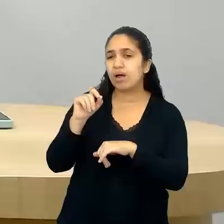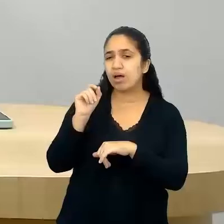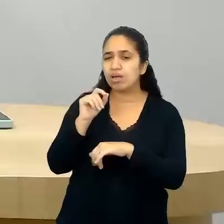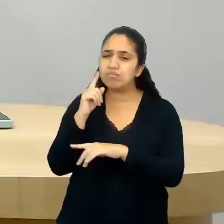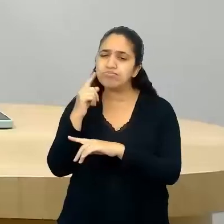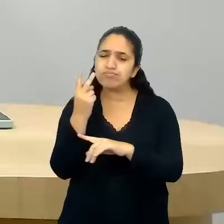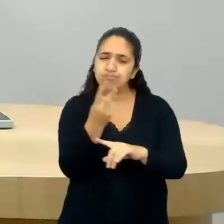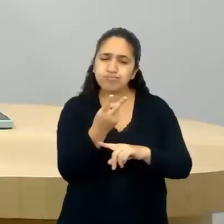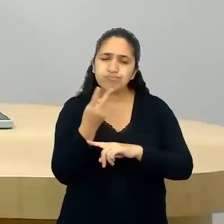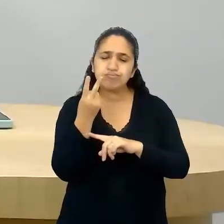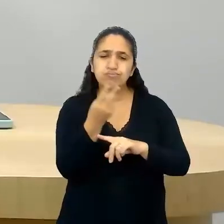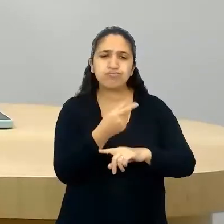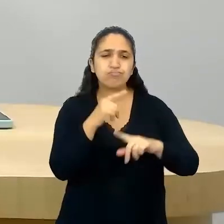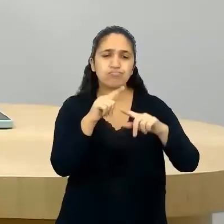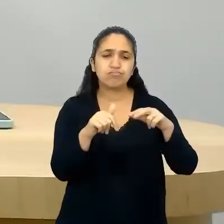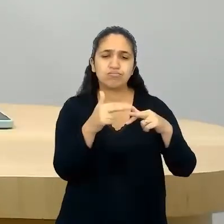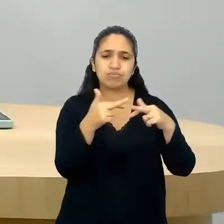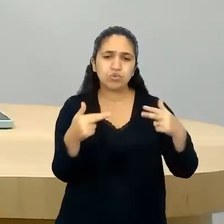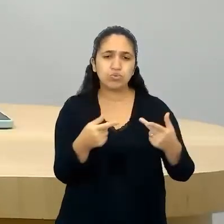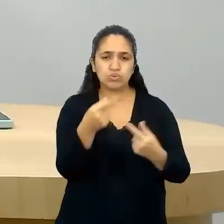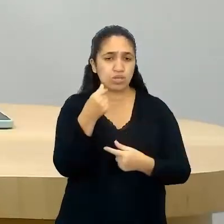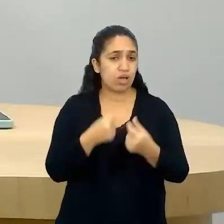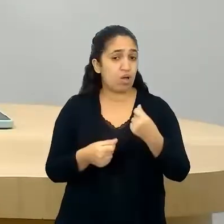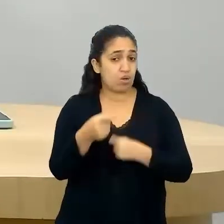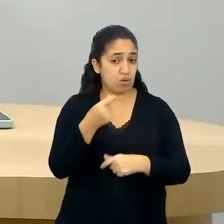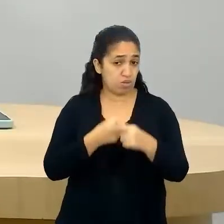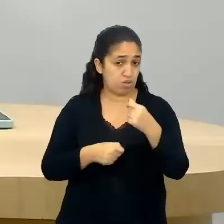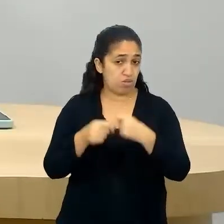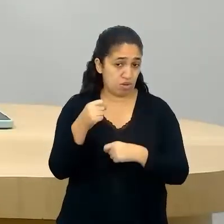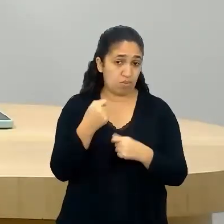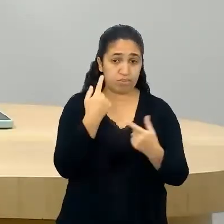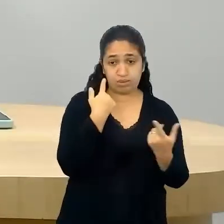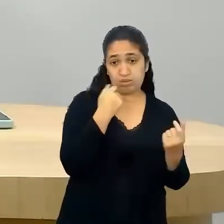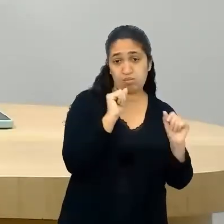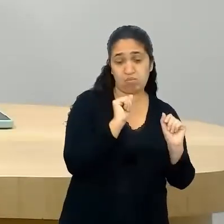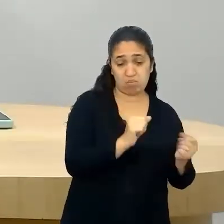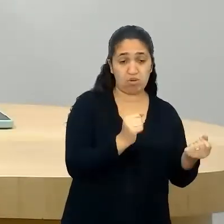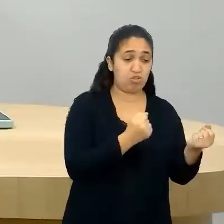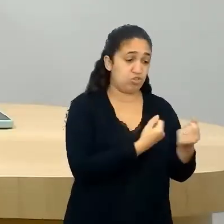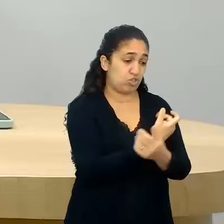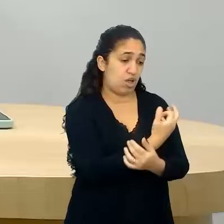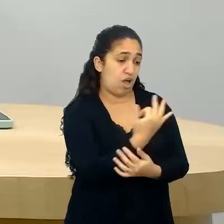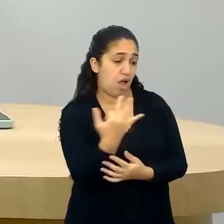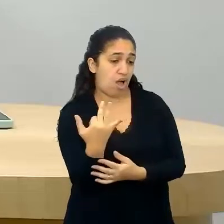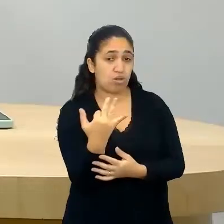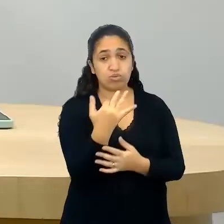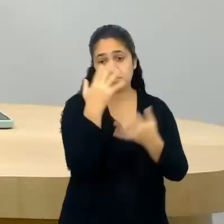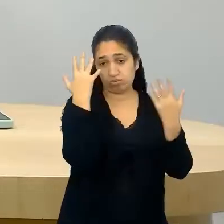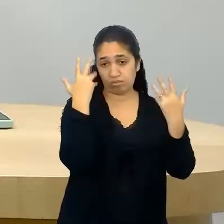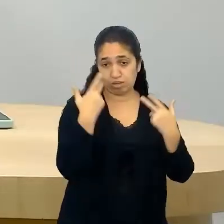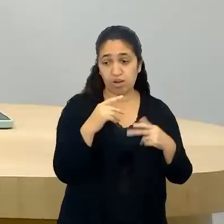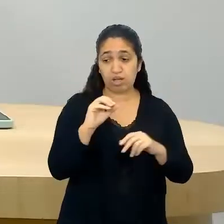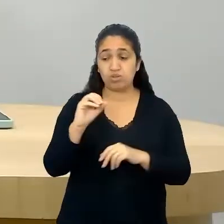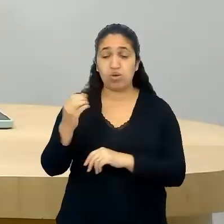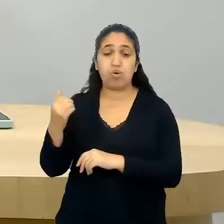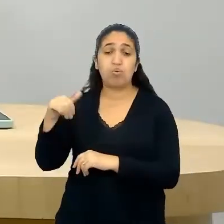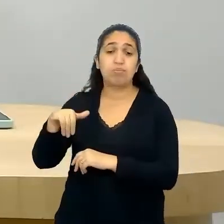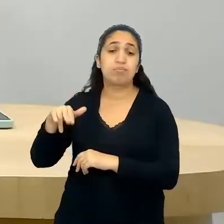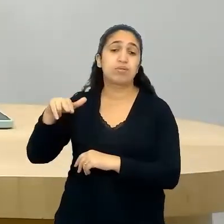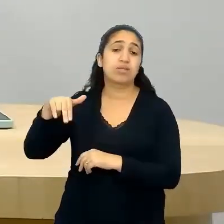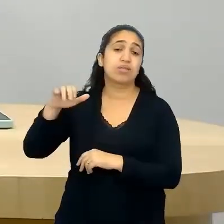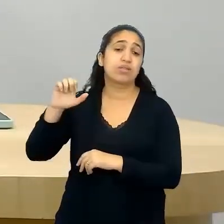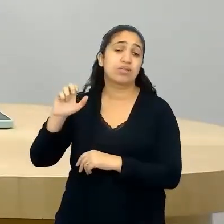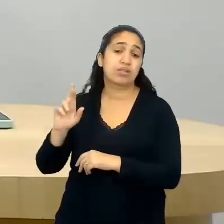buscar recursos econômicos, né, ou sendo recursos agropecuários ou recursos minerais. Então,